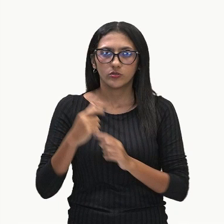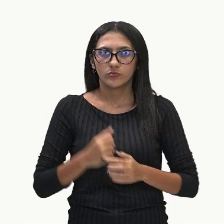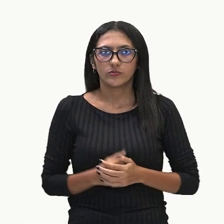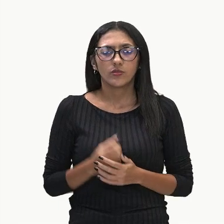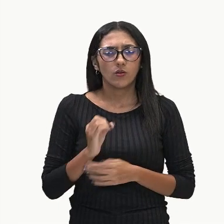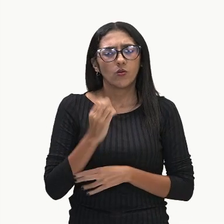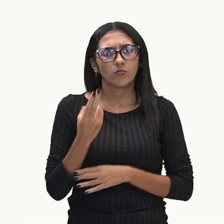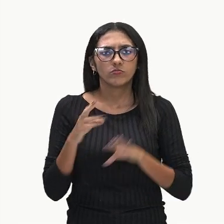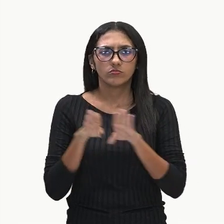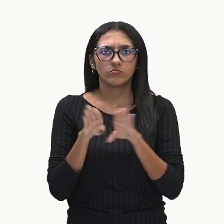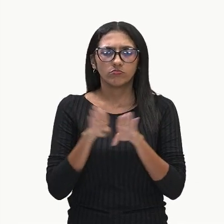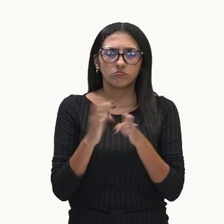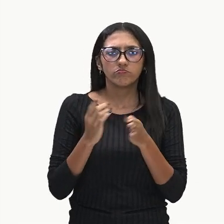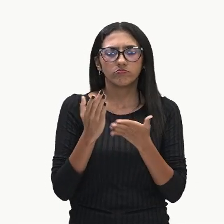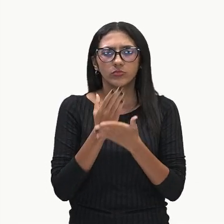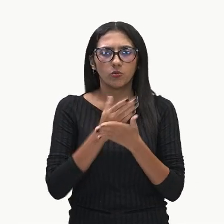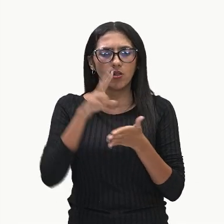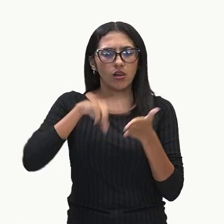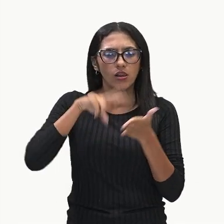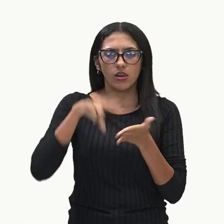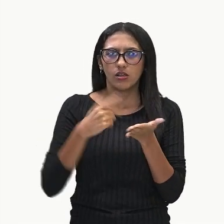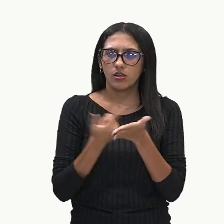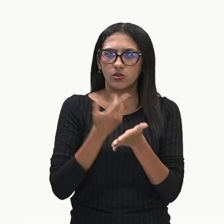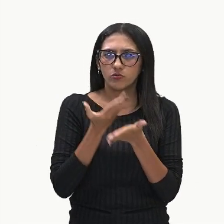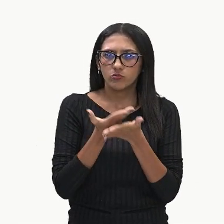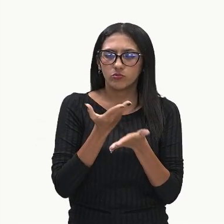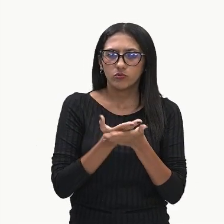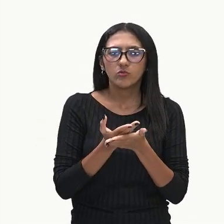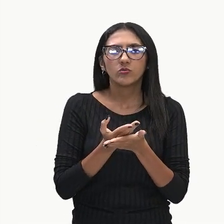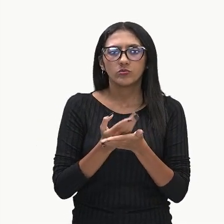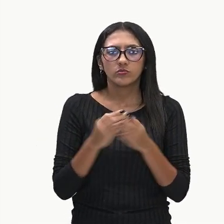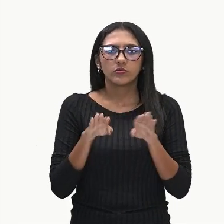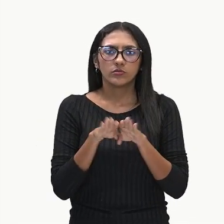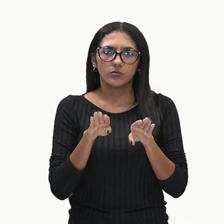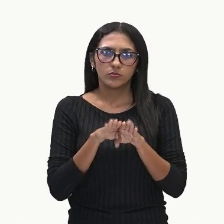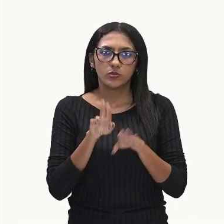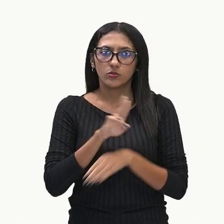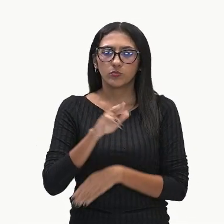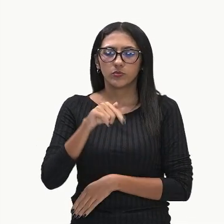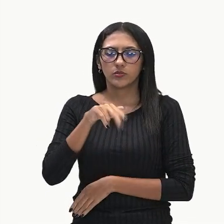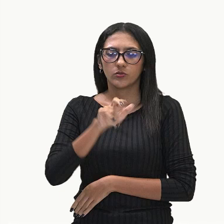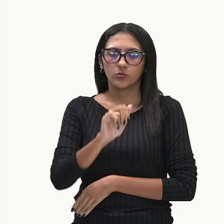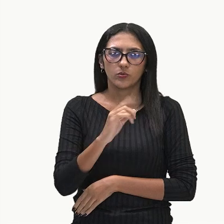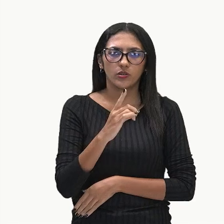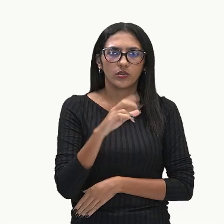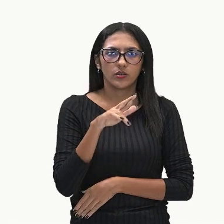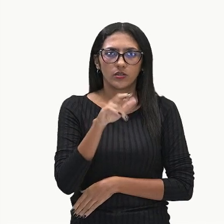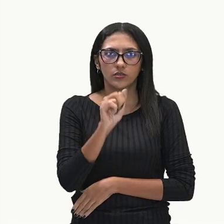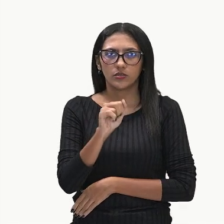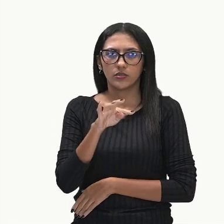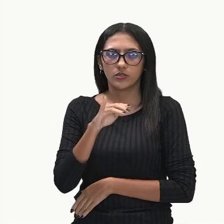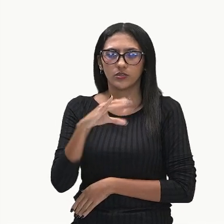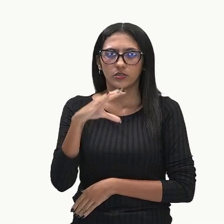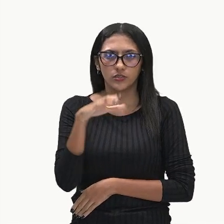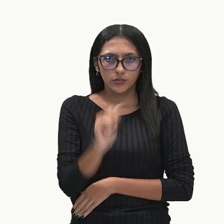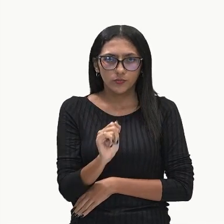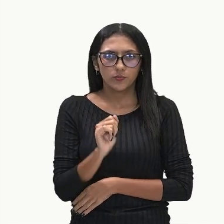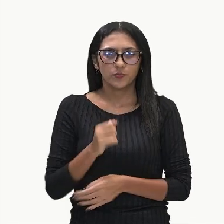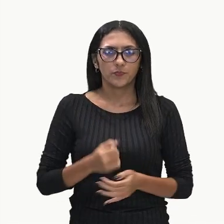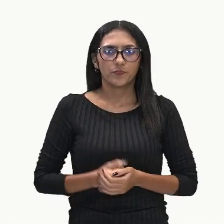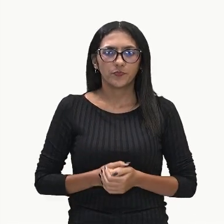aí pela literatura matemática como equação quadrática. E como vimos, ela tem a